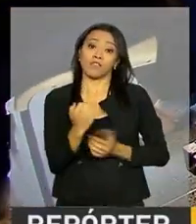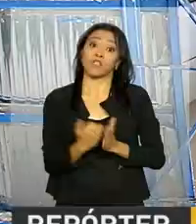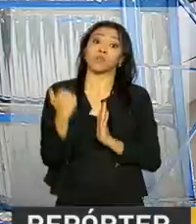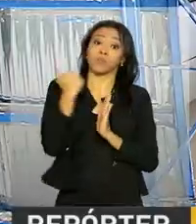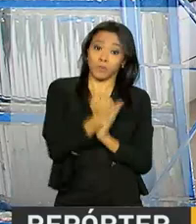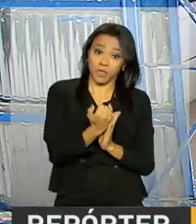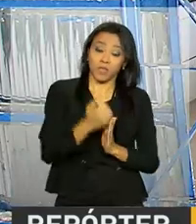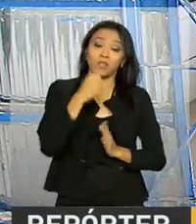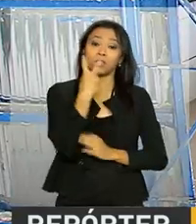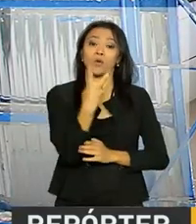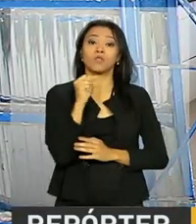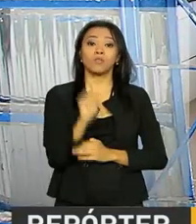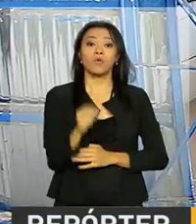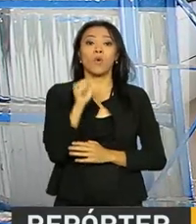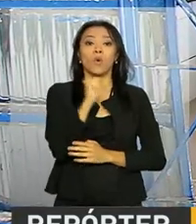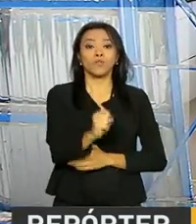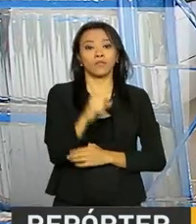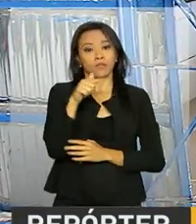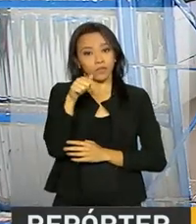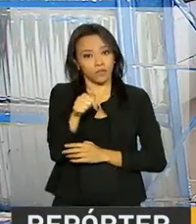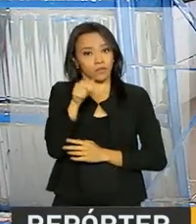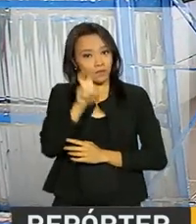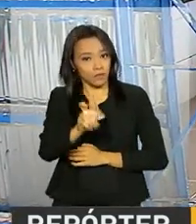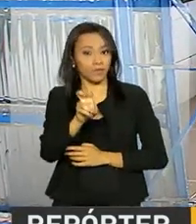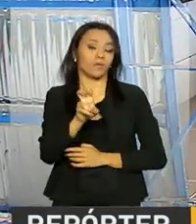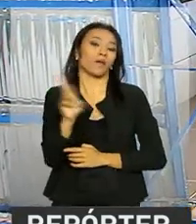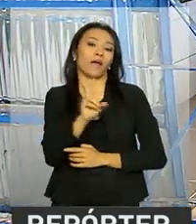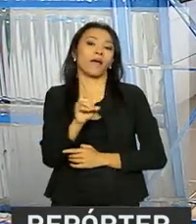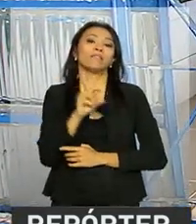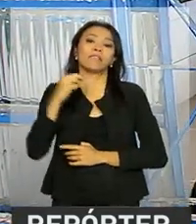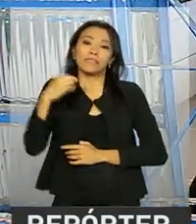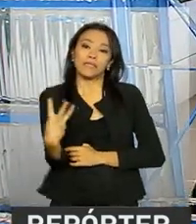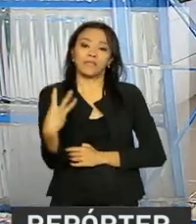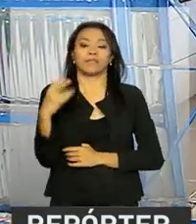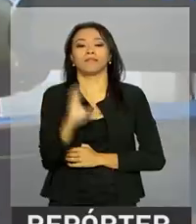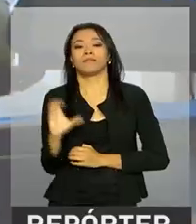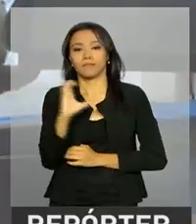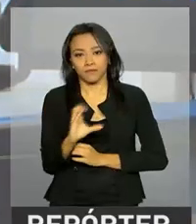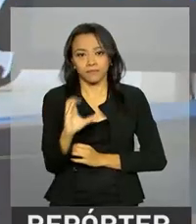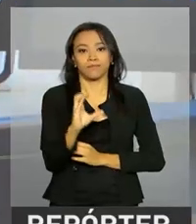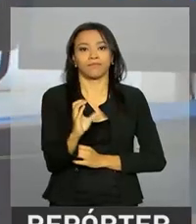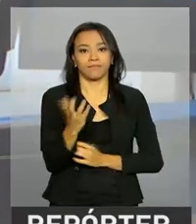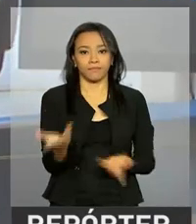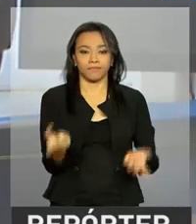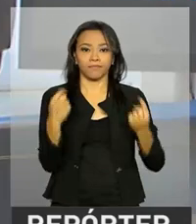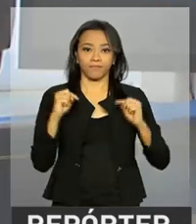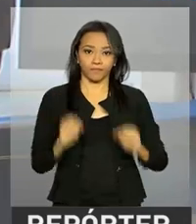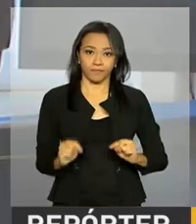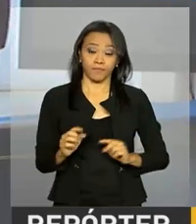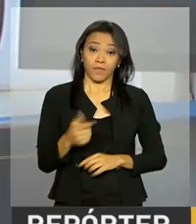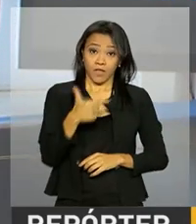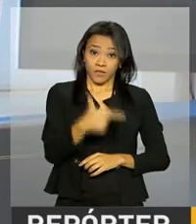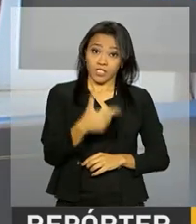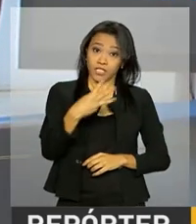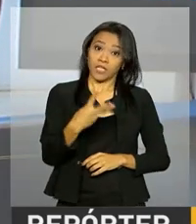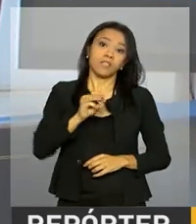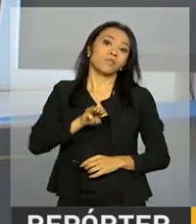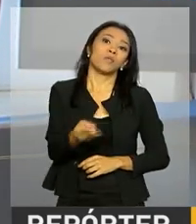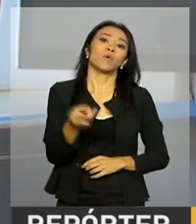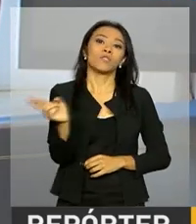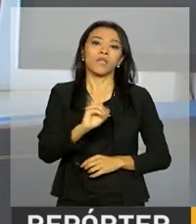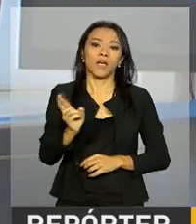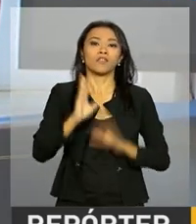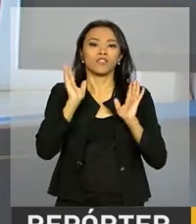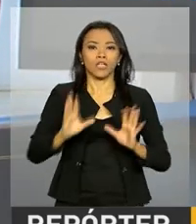R 2.875 3 23 milhões de reais foram liberados